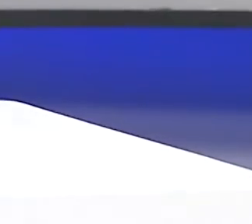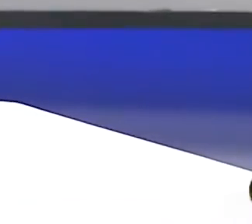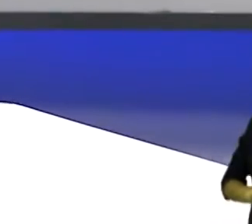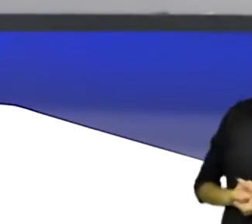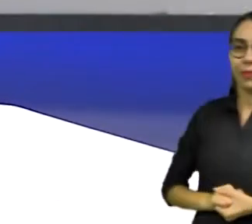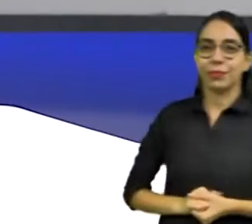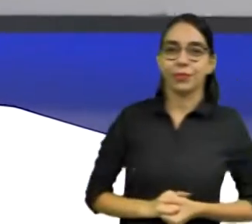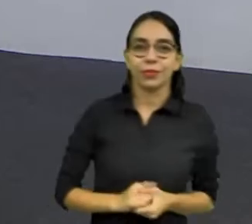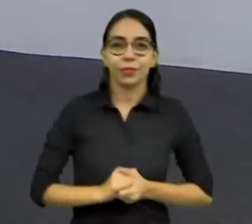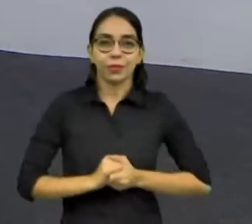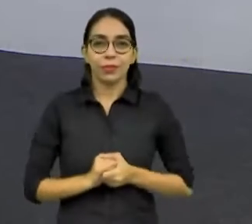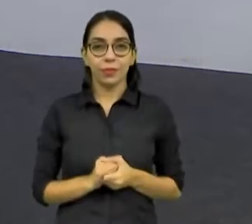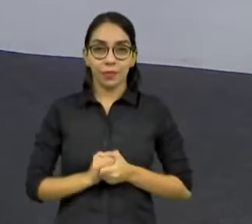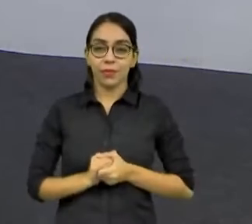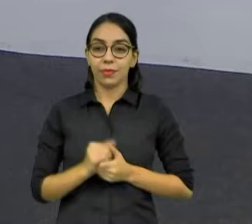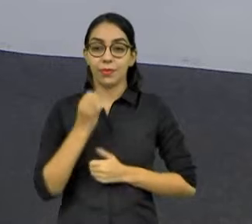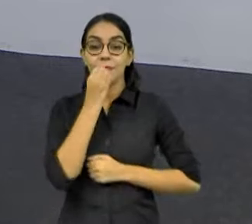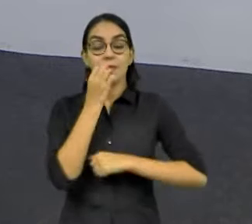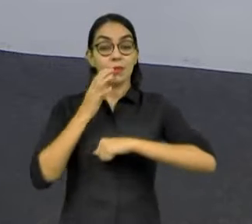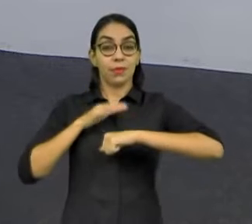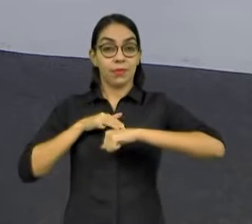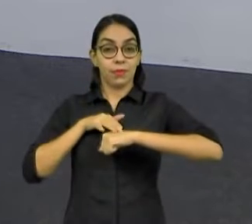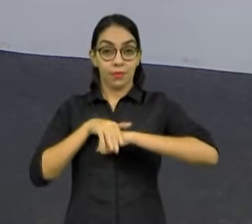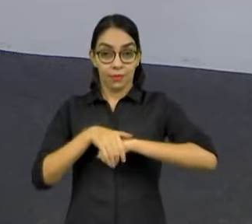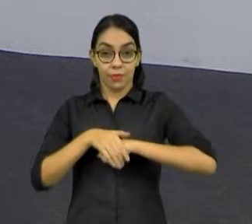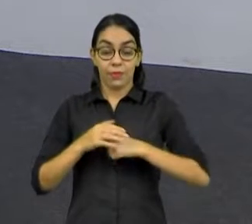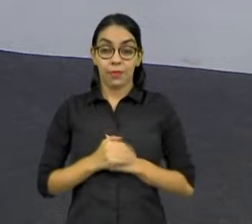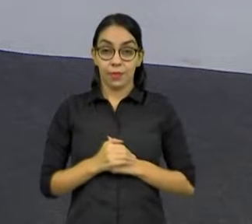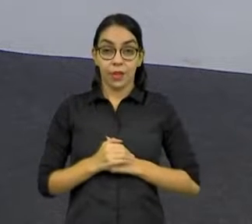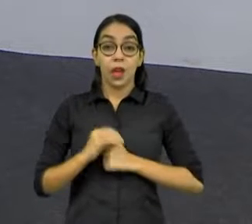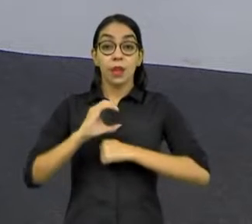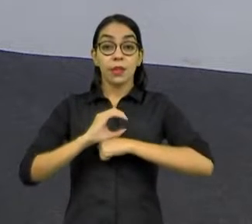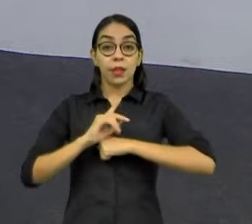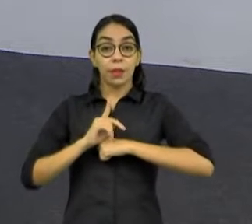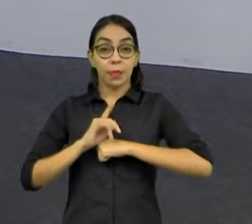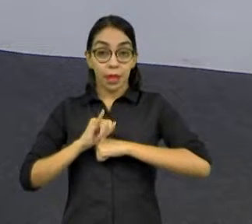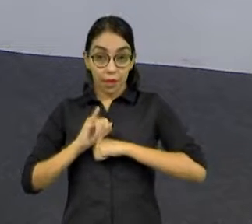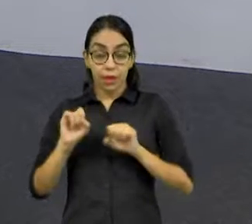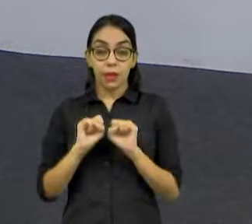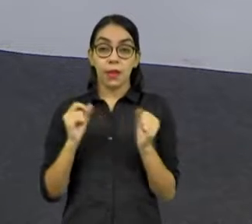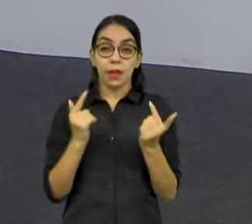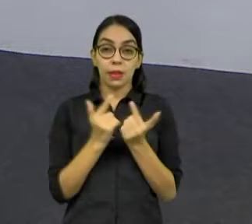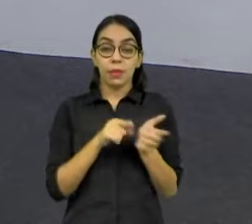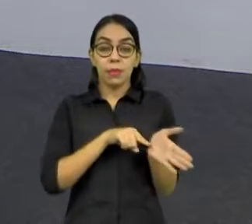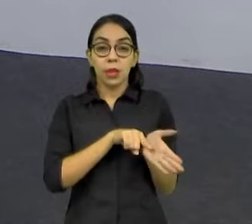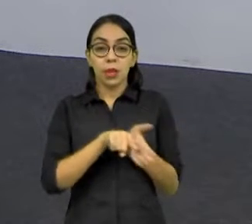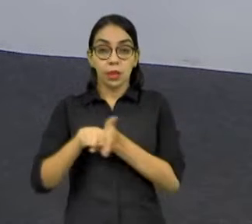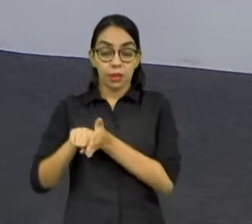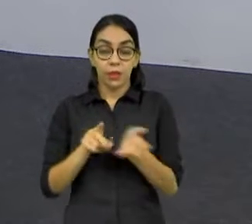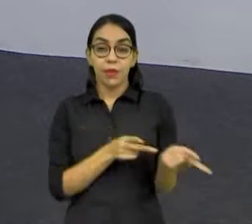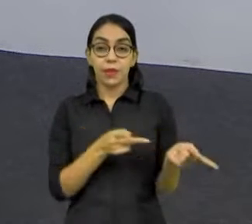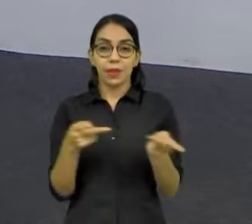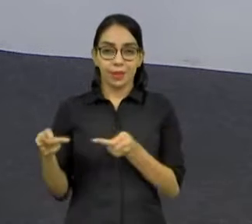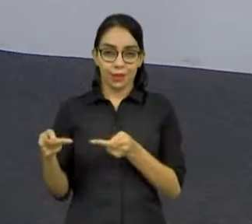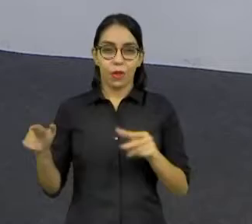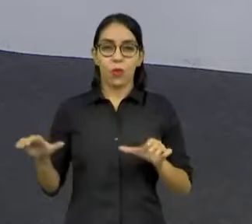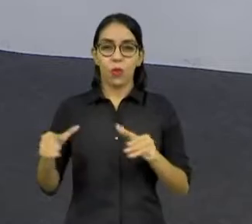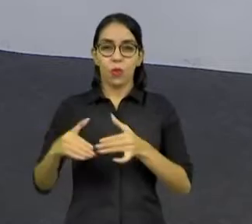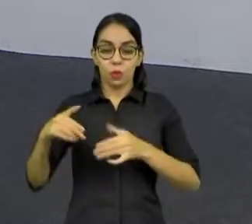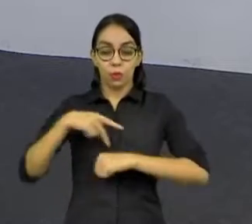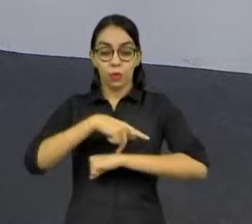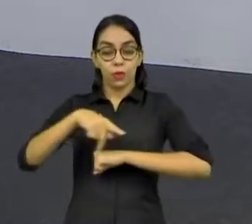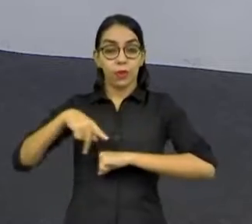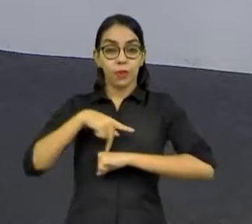Olá, boa noite. Integrantes da CPI na Assembleia Legislativa visitam o clube da Associação dos Praças do Estado do